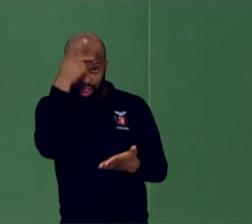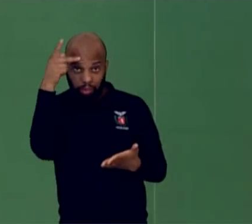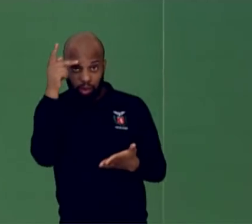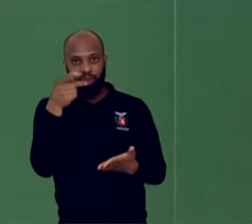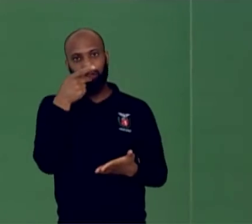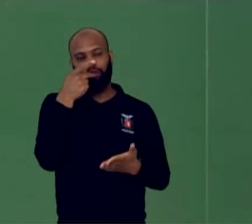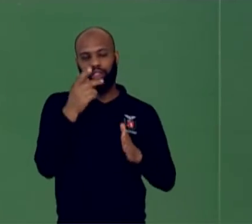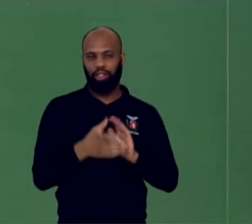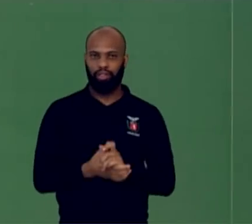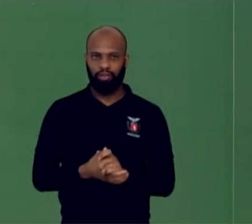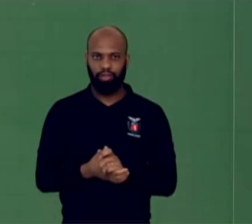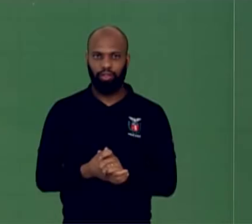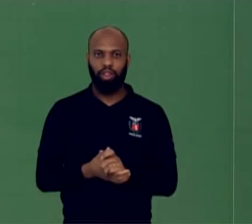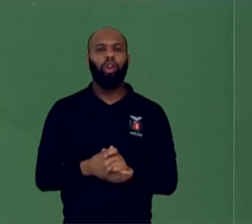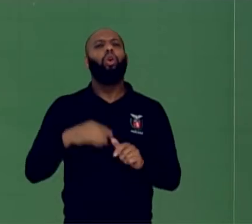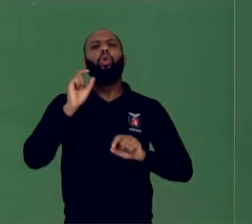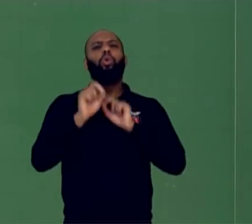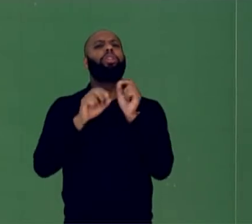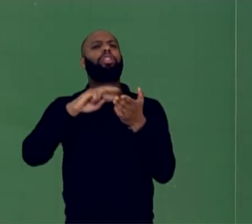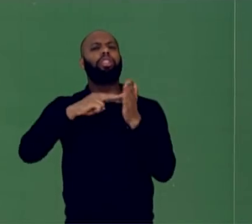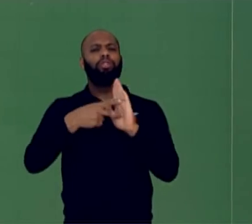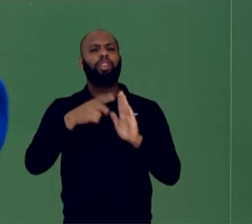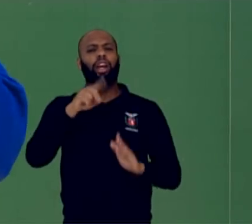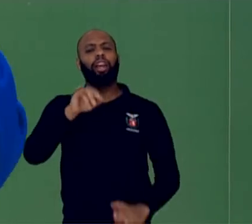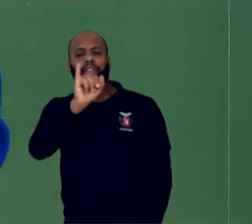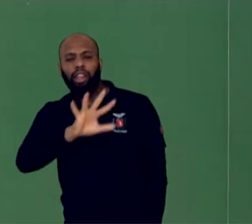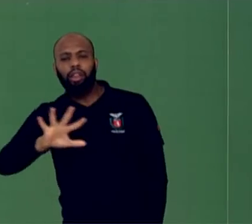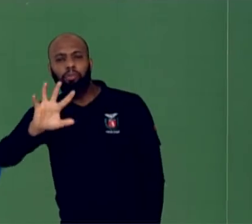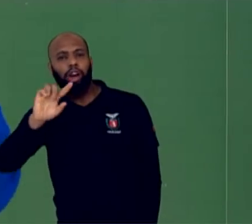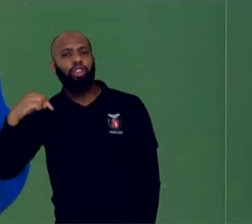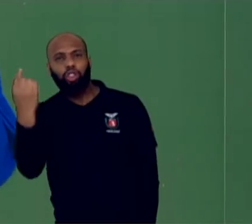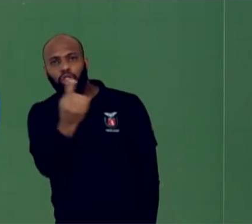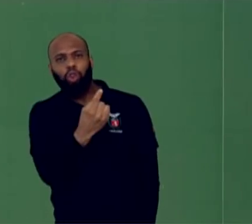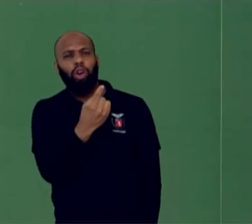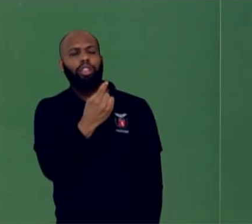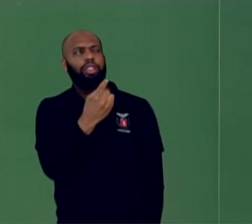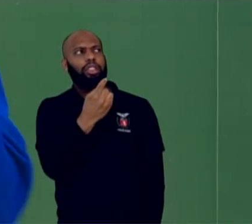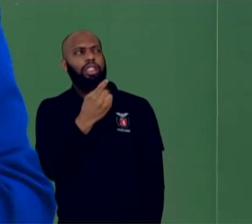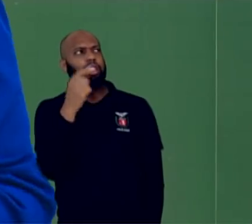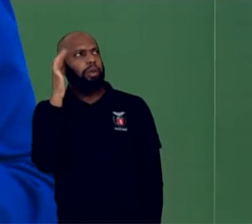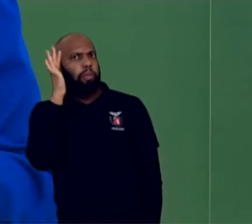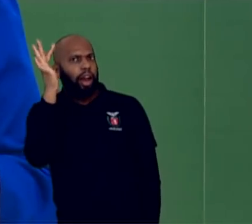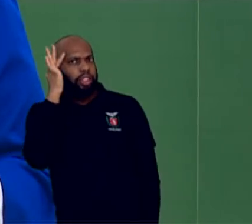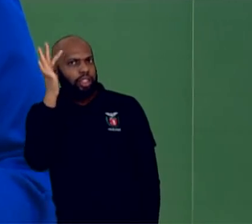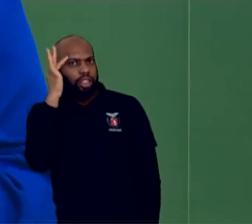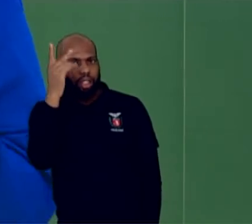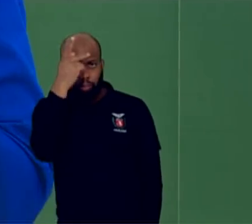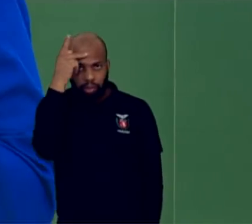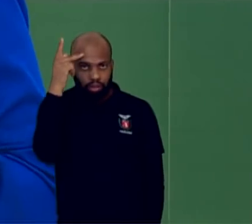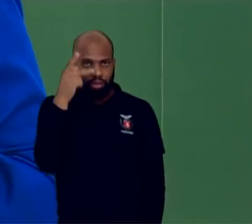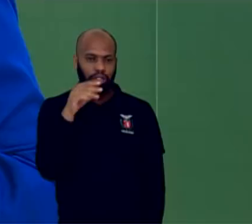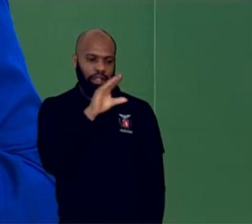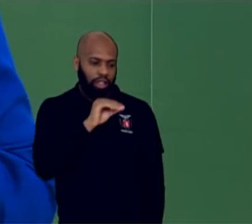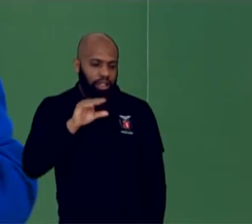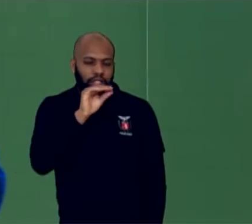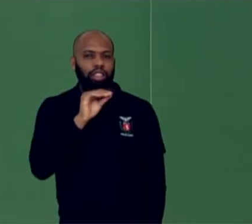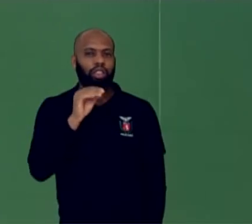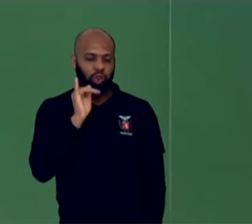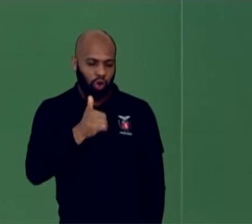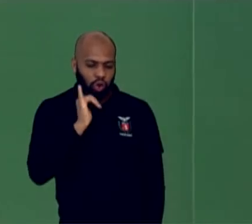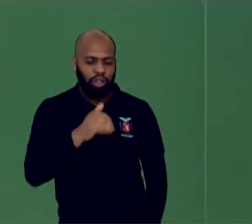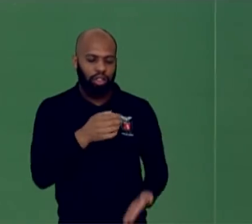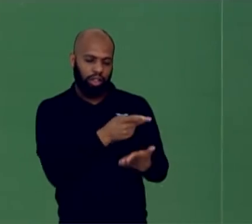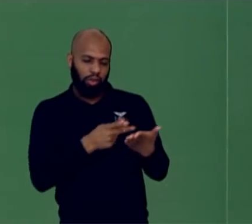corresponde àquela imagem que a gente faz de quem está nos contando as coisas do poema. Neste